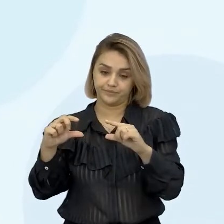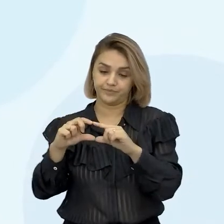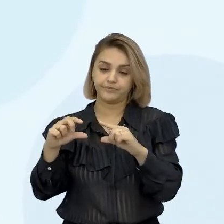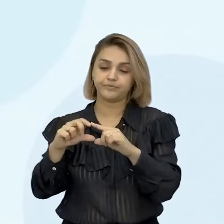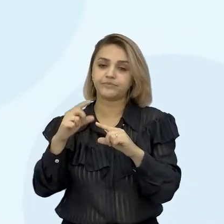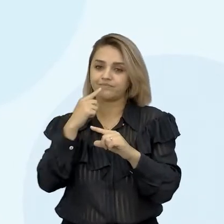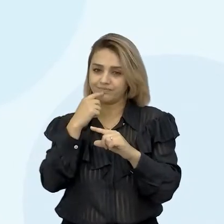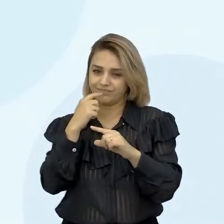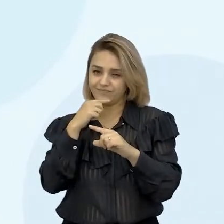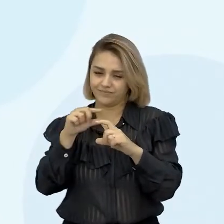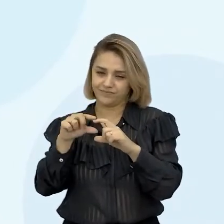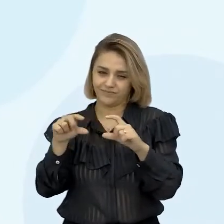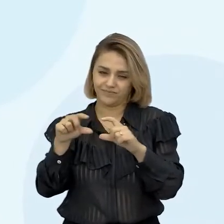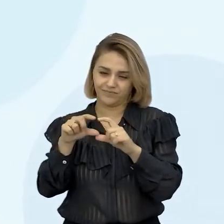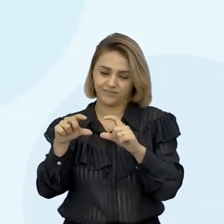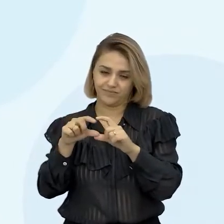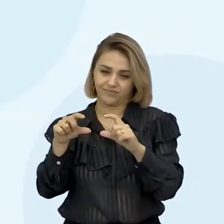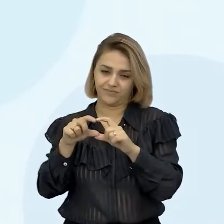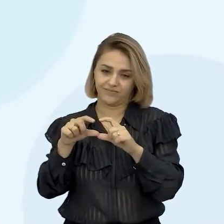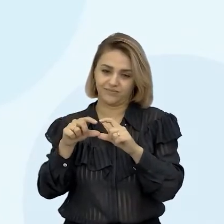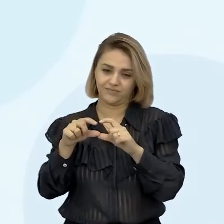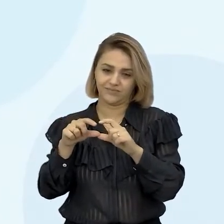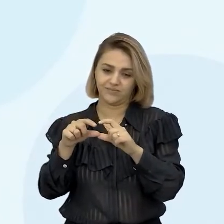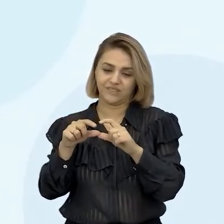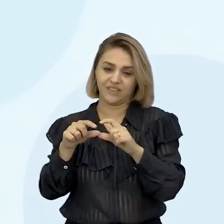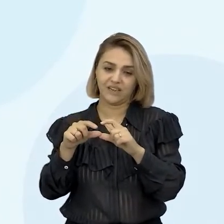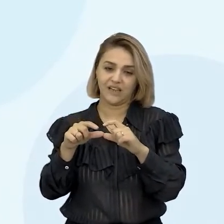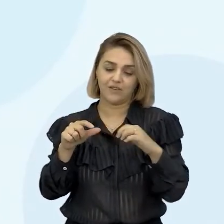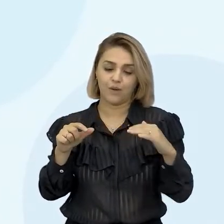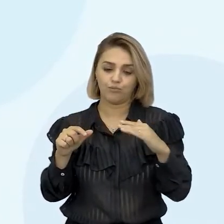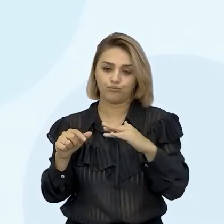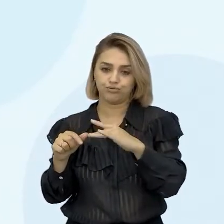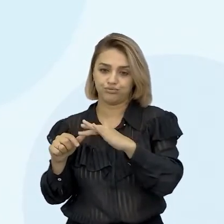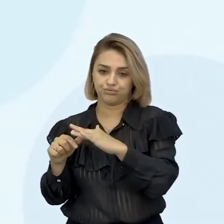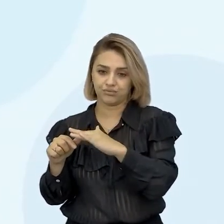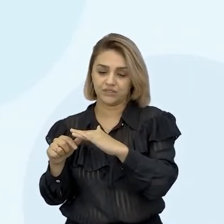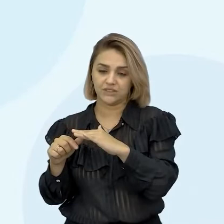elétrica aqui ela vai sair de uma maneira mais controlada